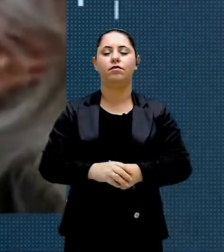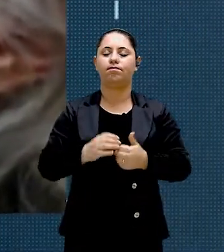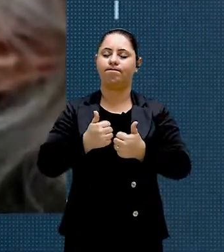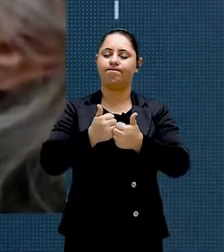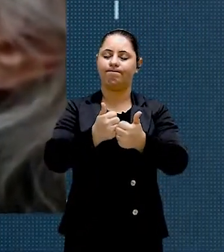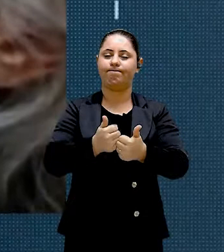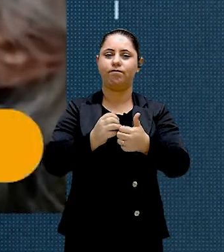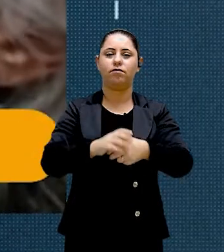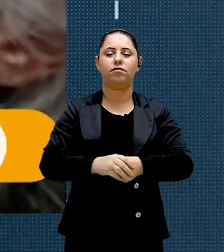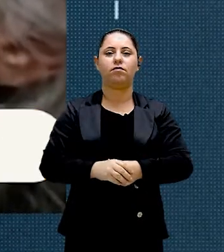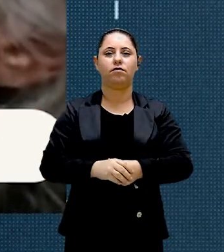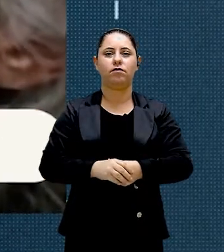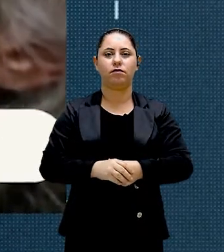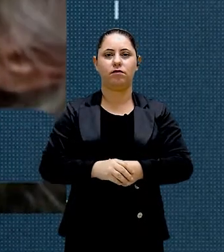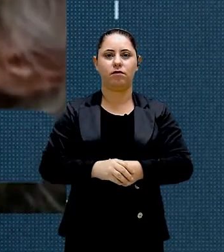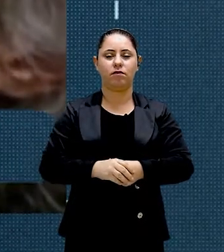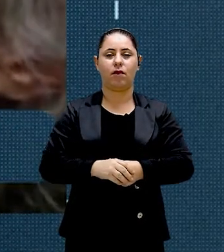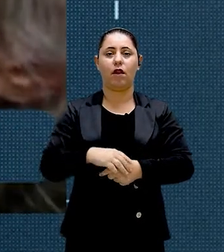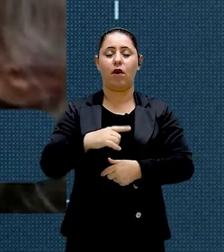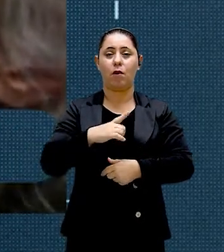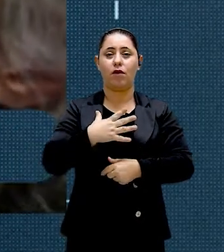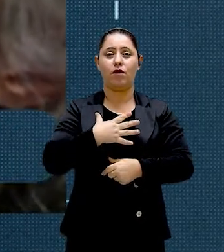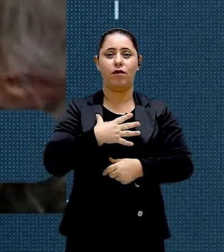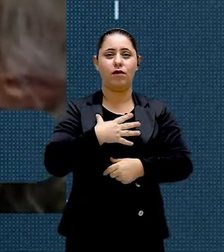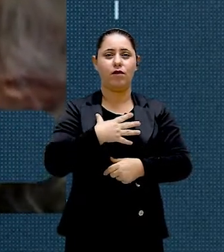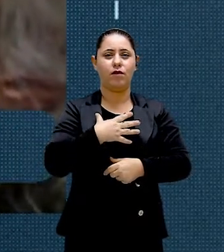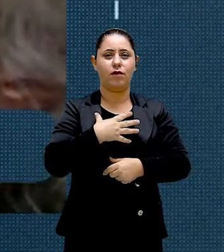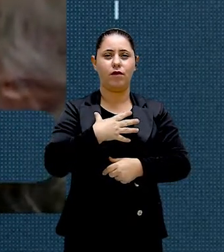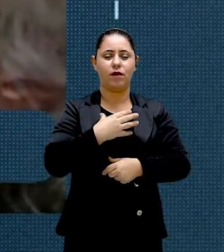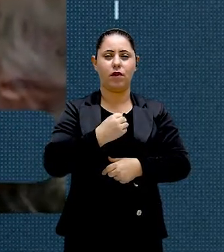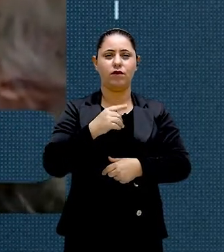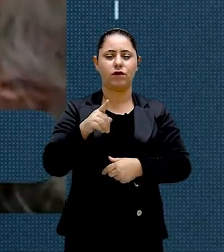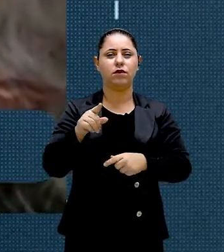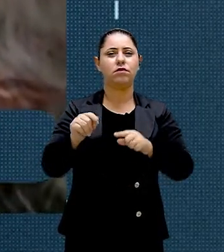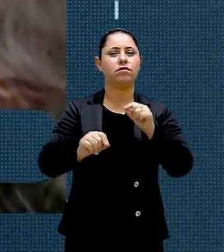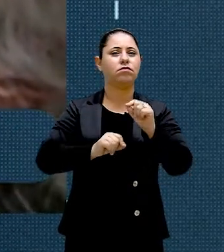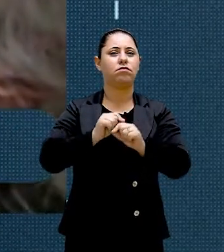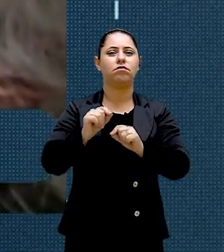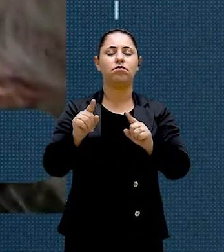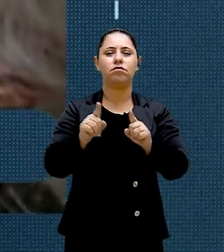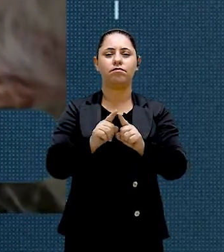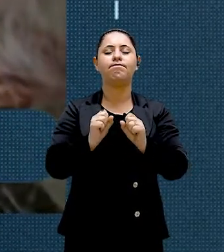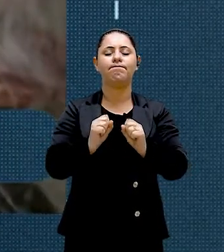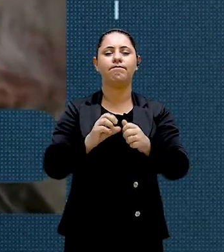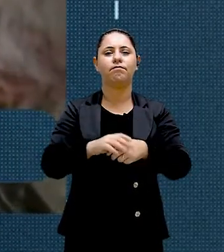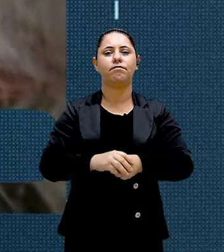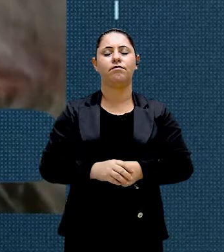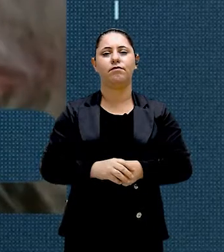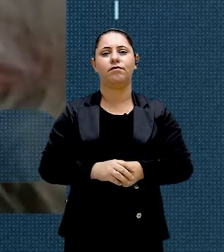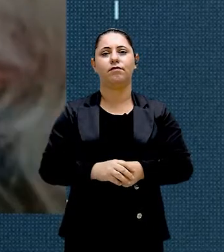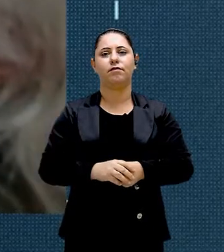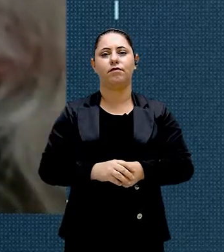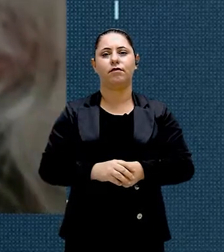Você é minha filha e eu vou ser sua mãe. Pode ser? Você quer